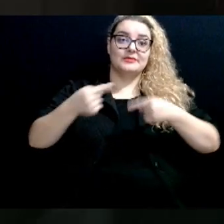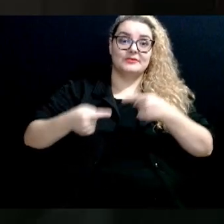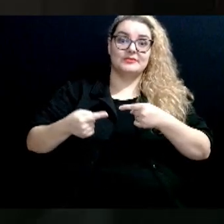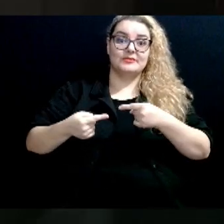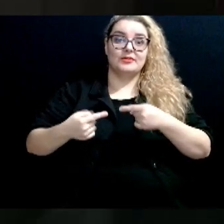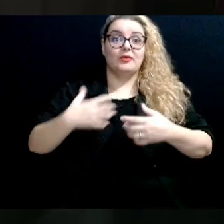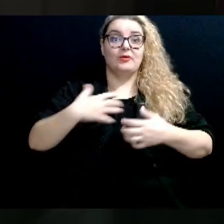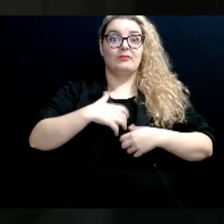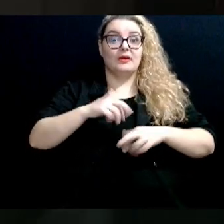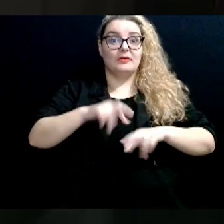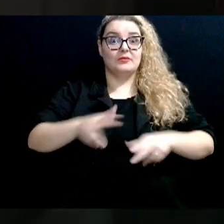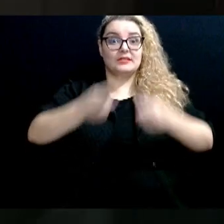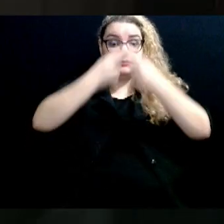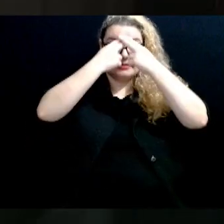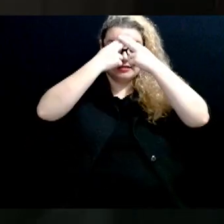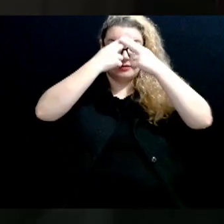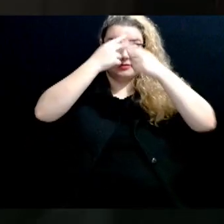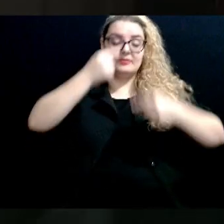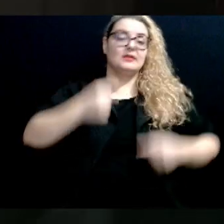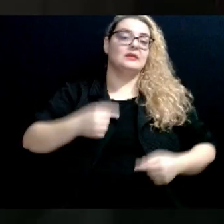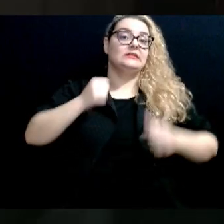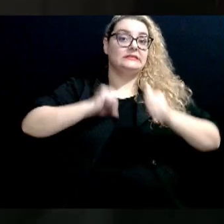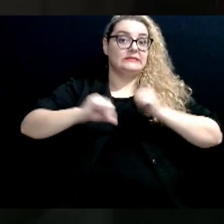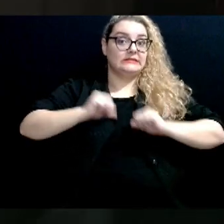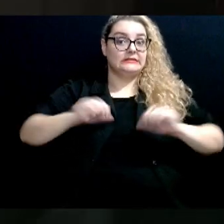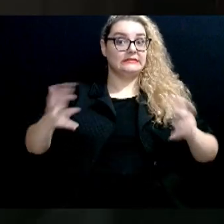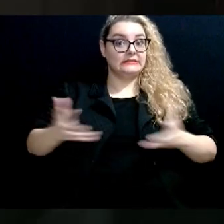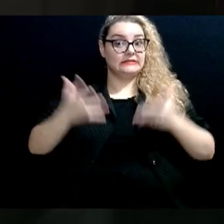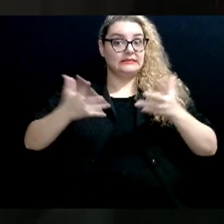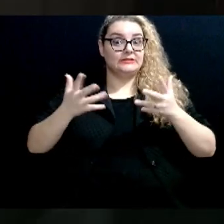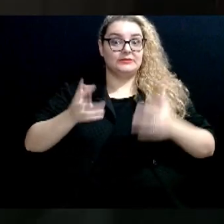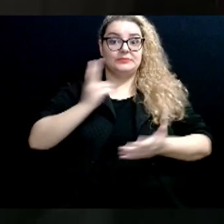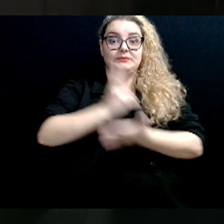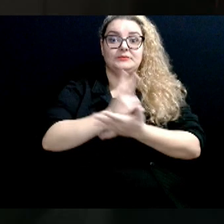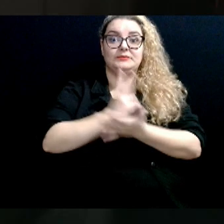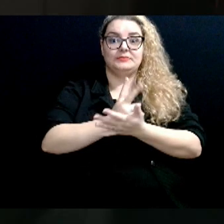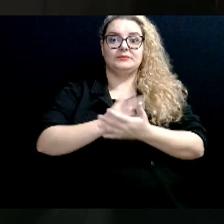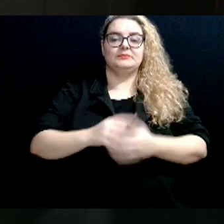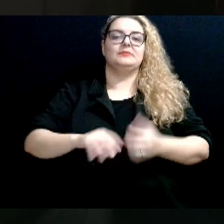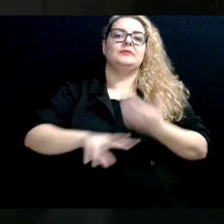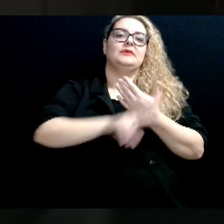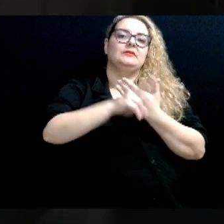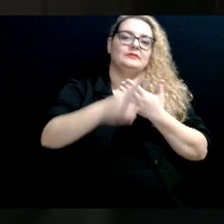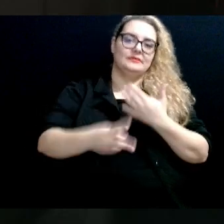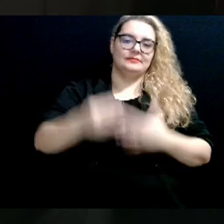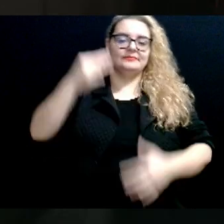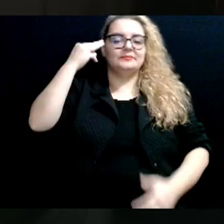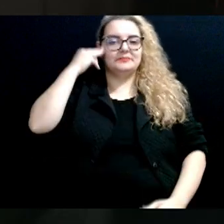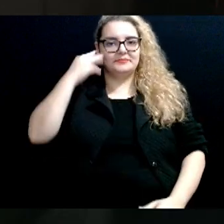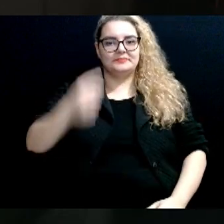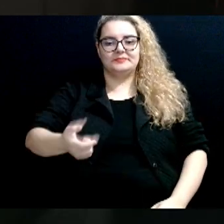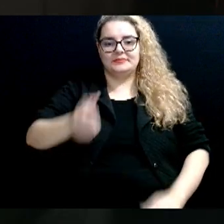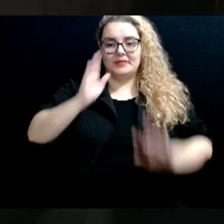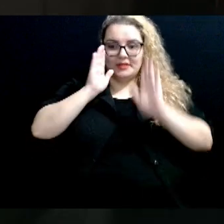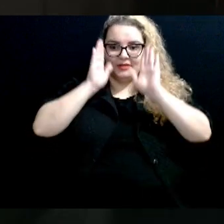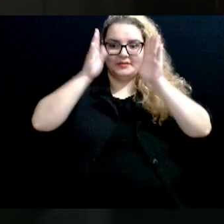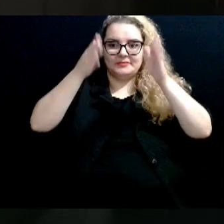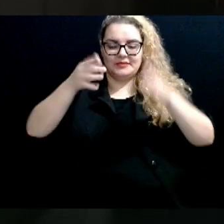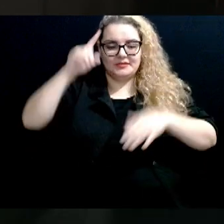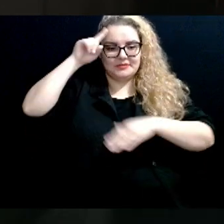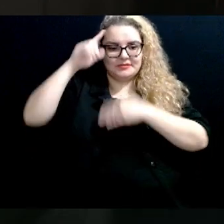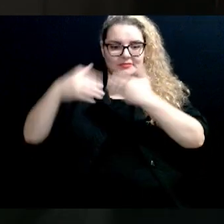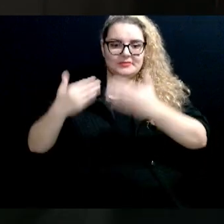traumas, ansiedade e excesso de estímulos influenciam a memória e a concentração no dia a dia. Participe com a